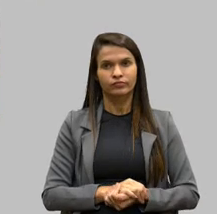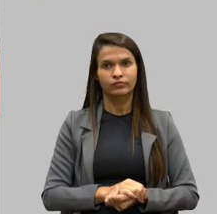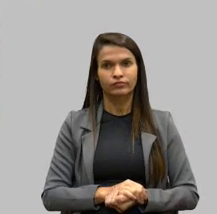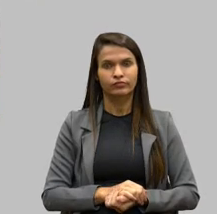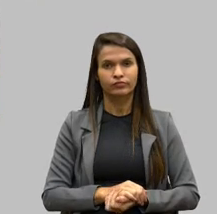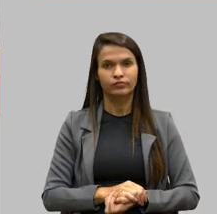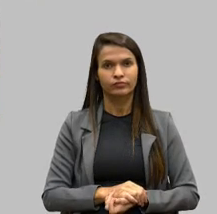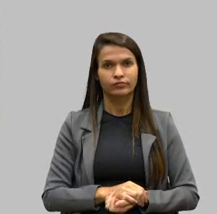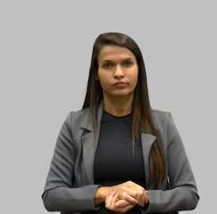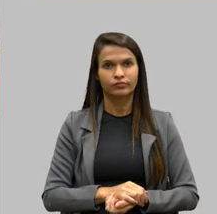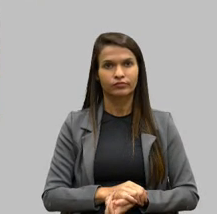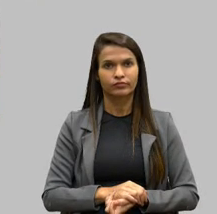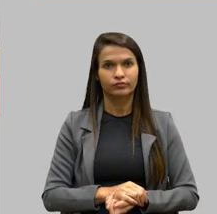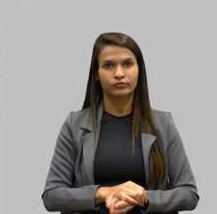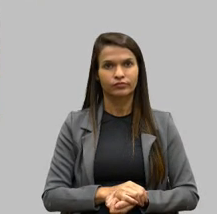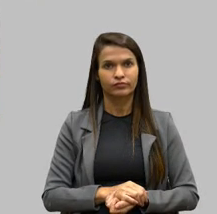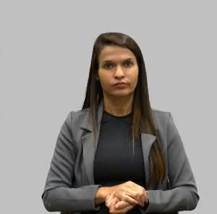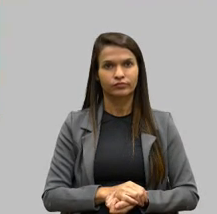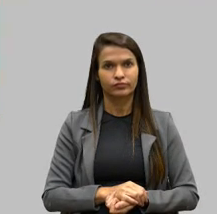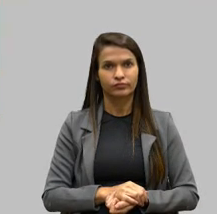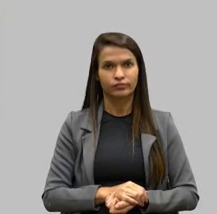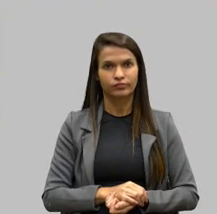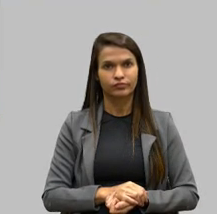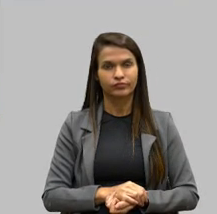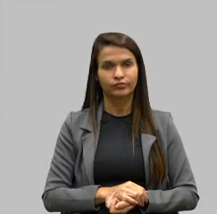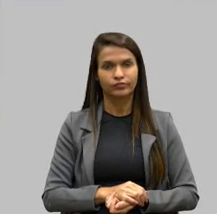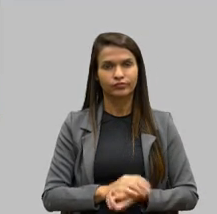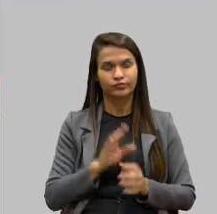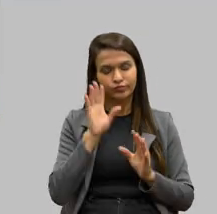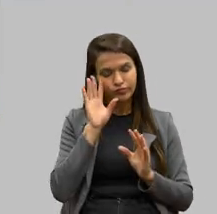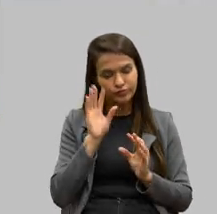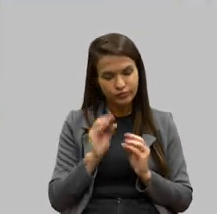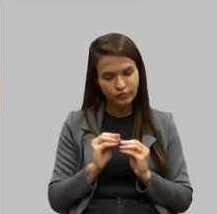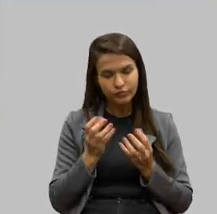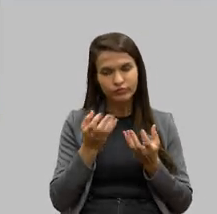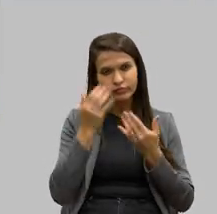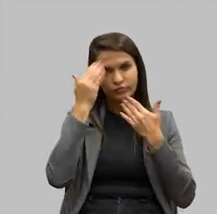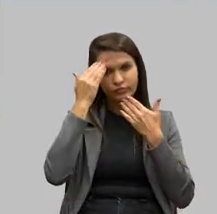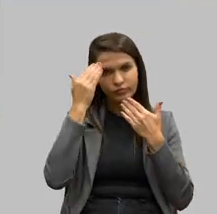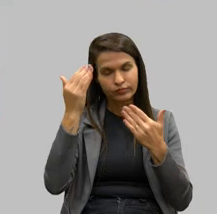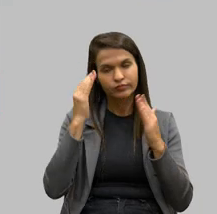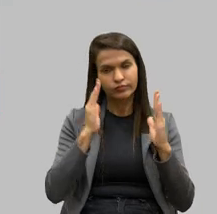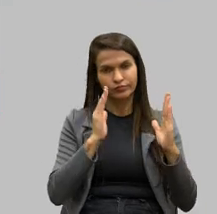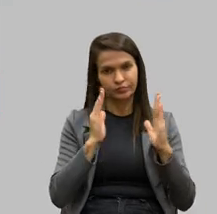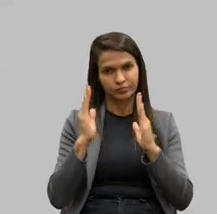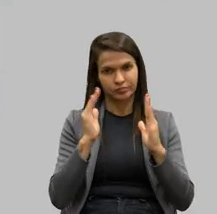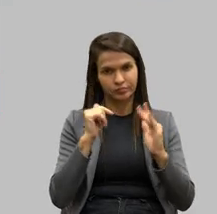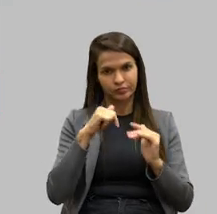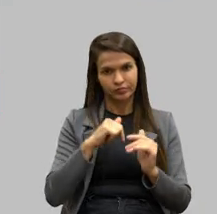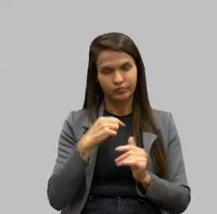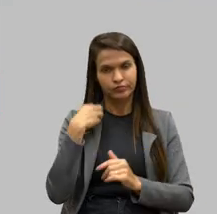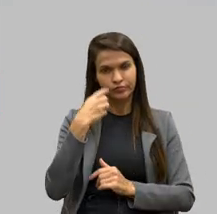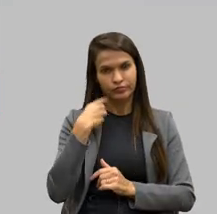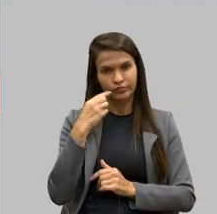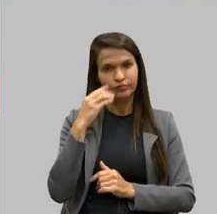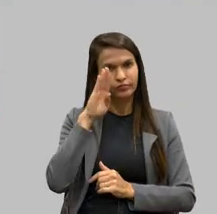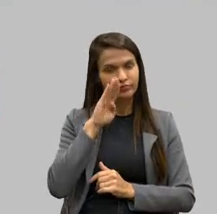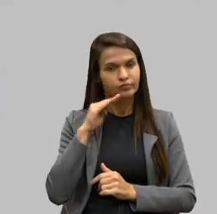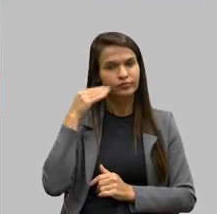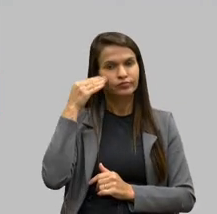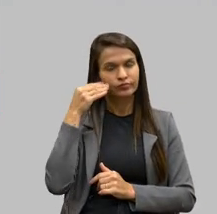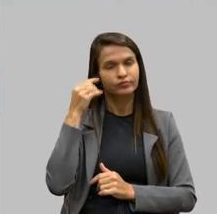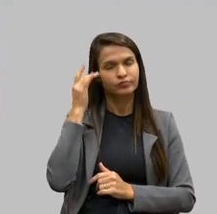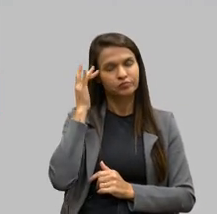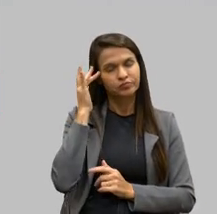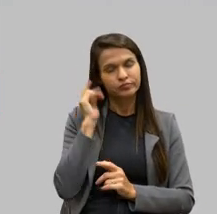Considerações finais? Considerações finais, eu quero agradecer por esse momento o deputado Beto Serqueira. Acho que,